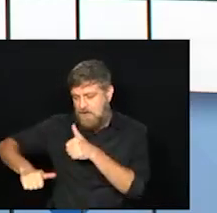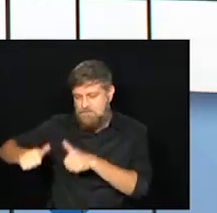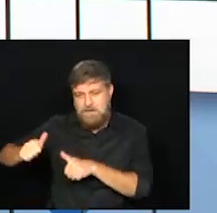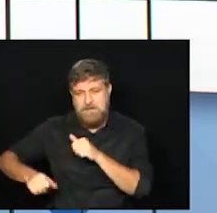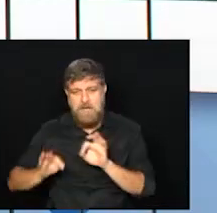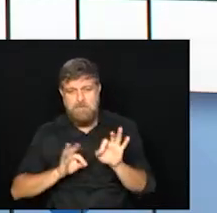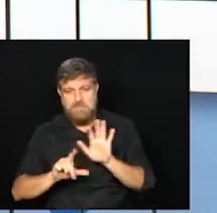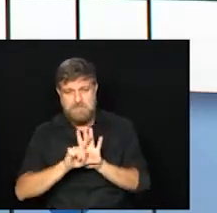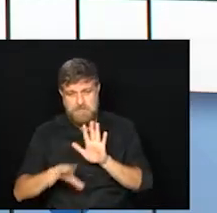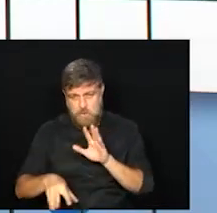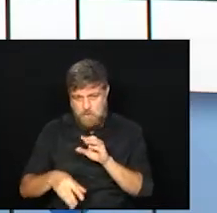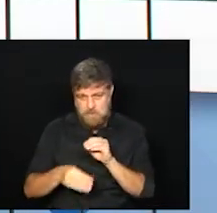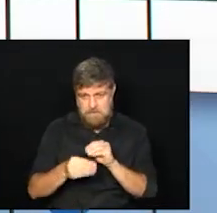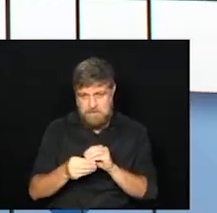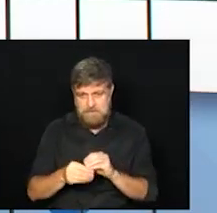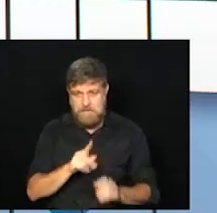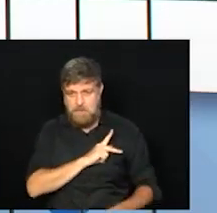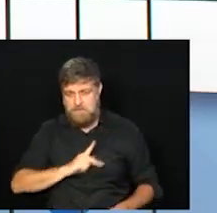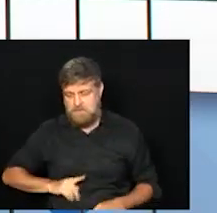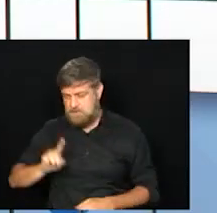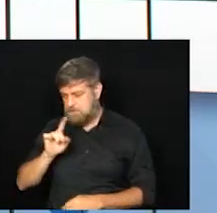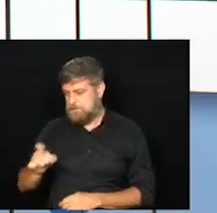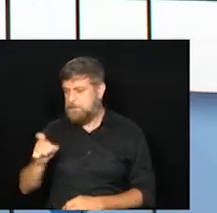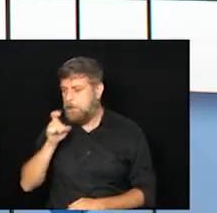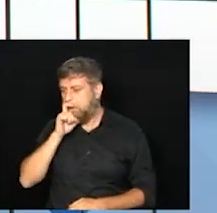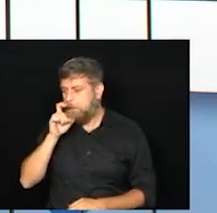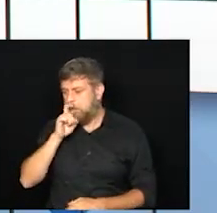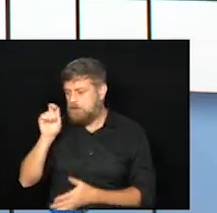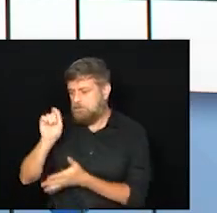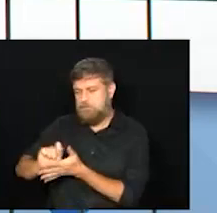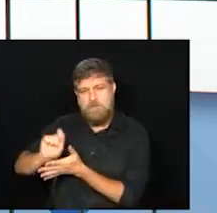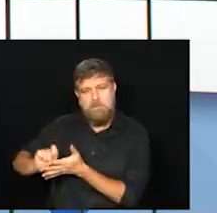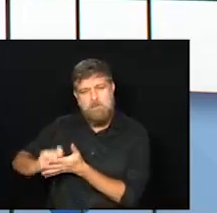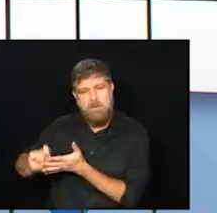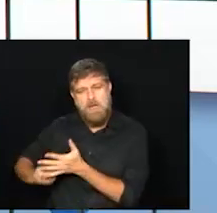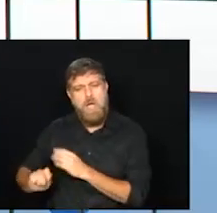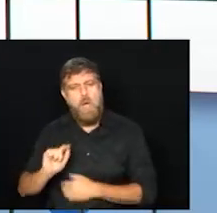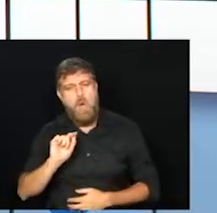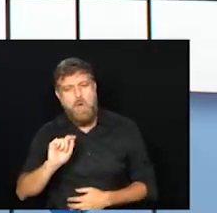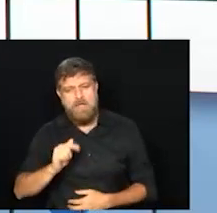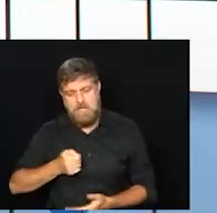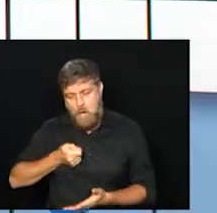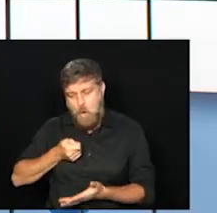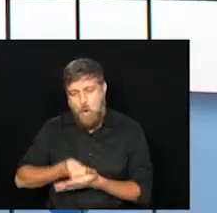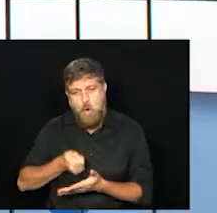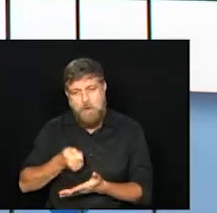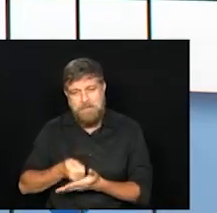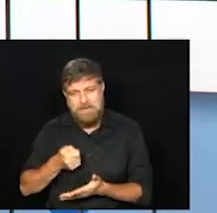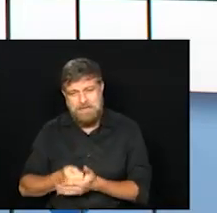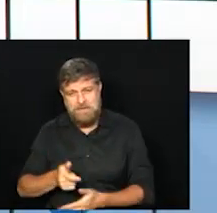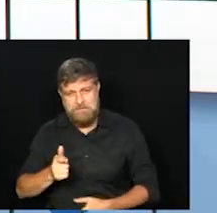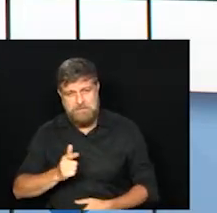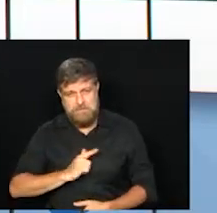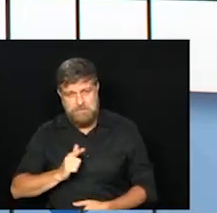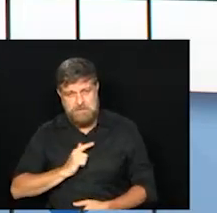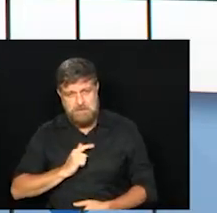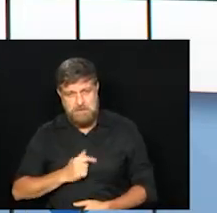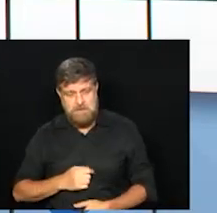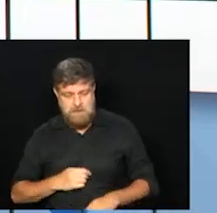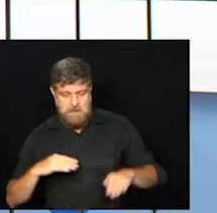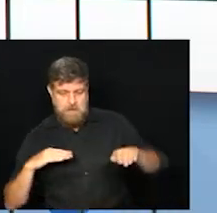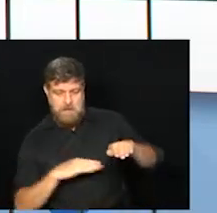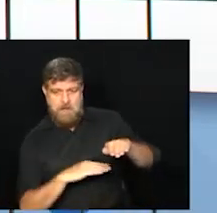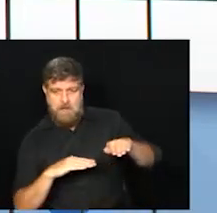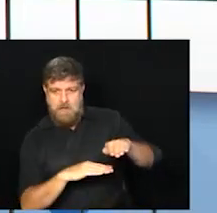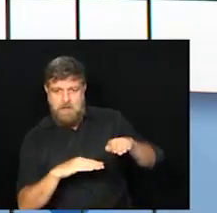de lei complementar do presidente da Câmara, o vereador Zé Carlos, que torna obrigatória a destinação de vagas para